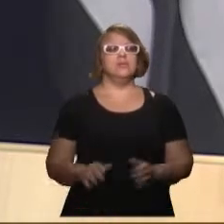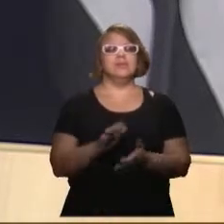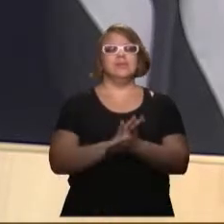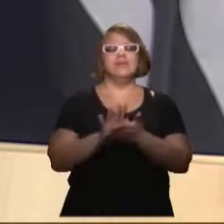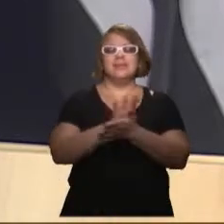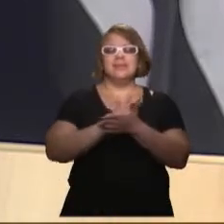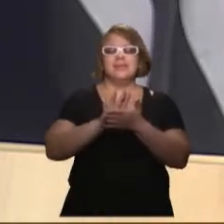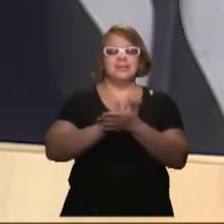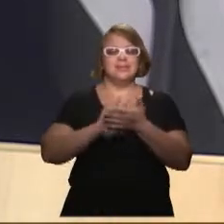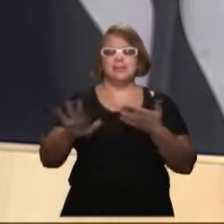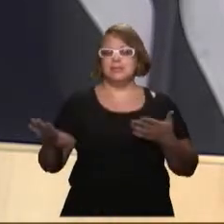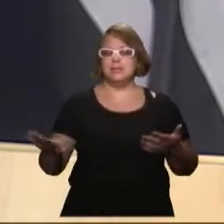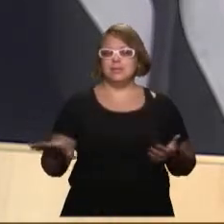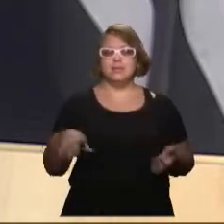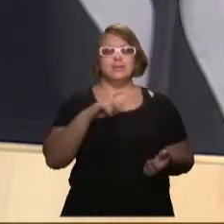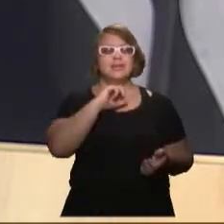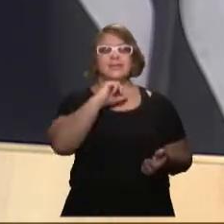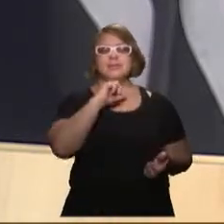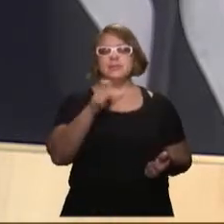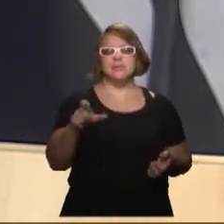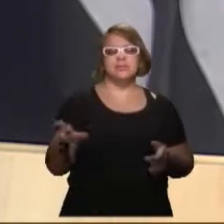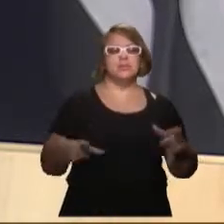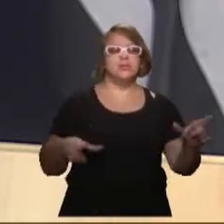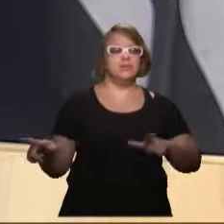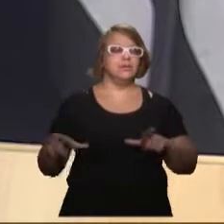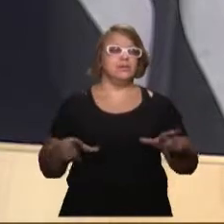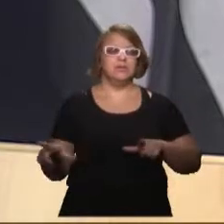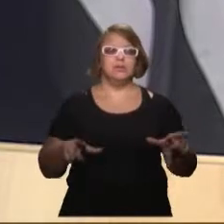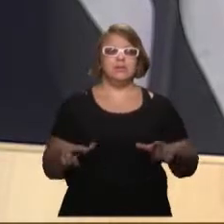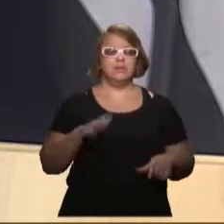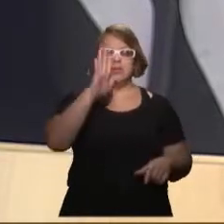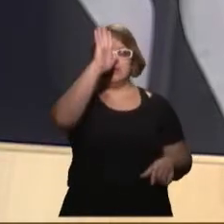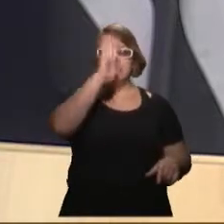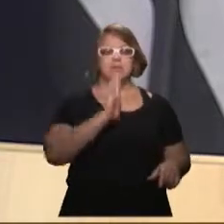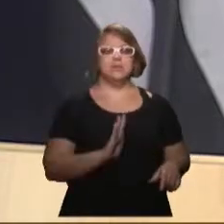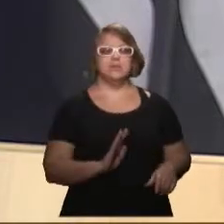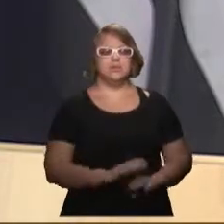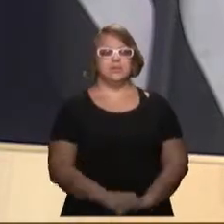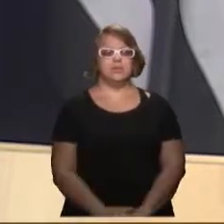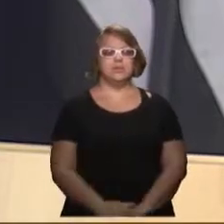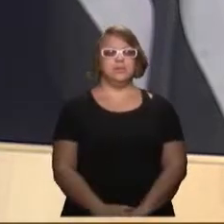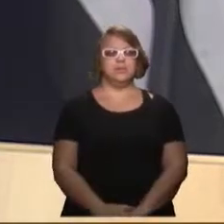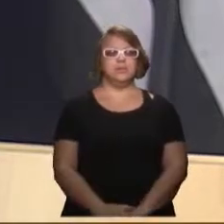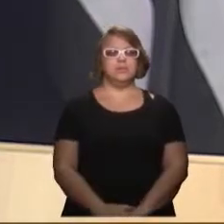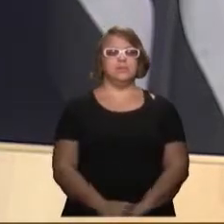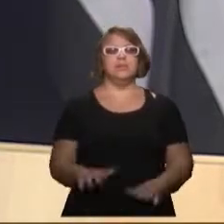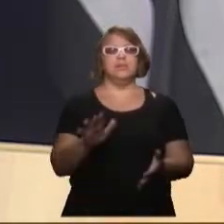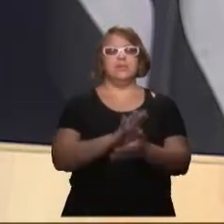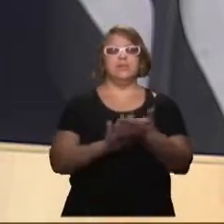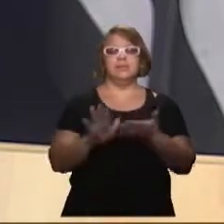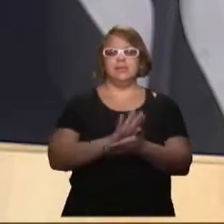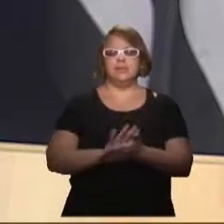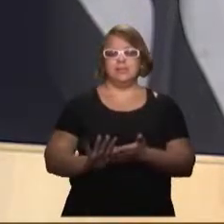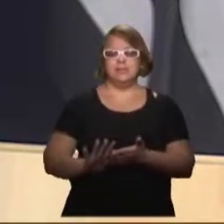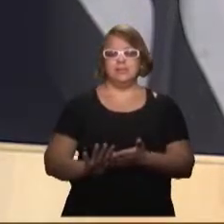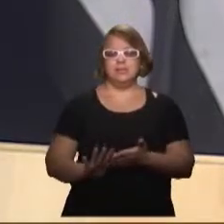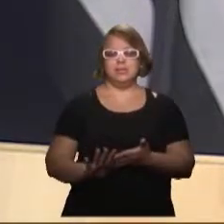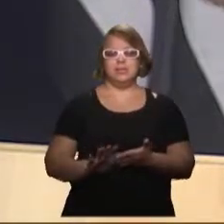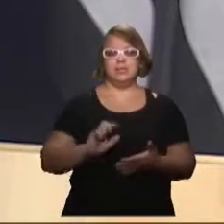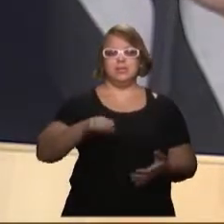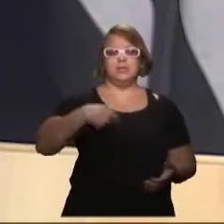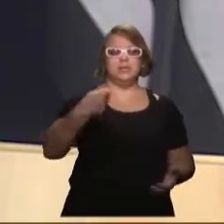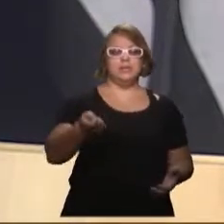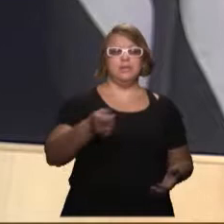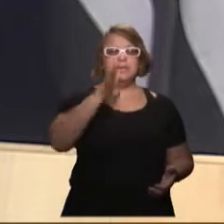Eu falei aqui que feijão com arroz na mesa, alguém paga a conta. Ninguém dá comida de graça, ninguém dá nada de graça. Alguém no final vai